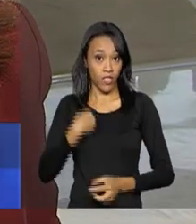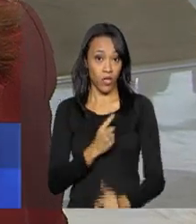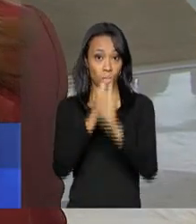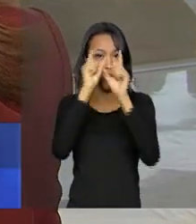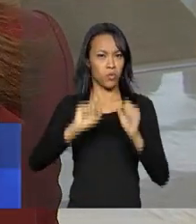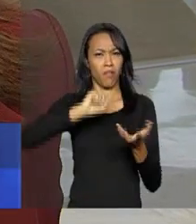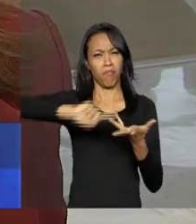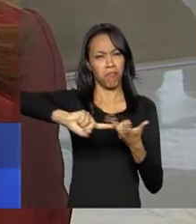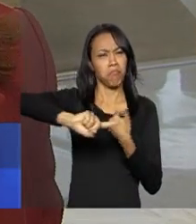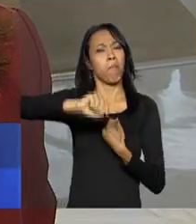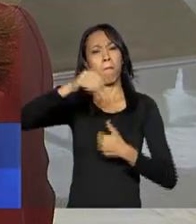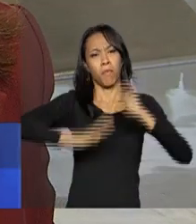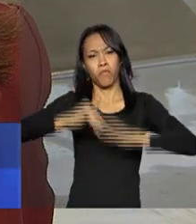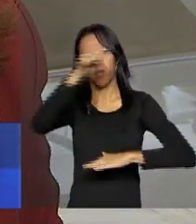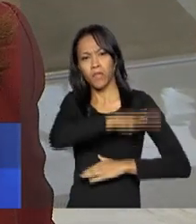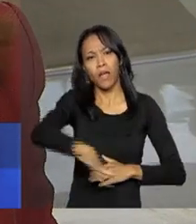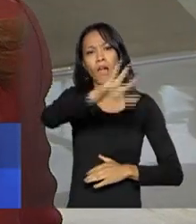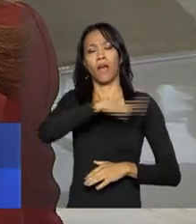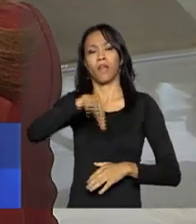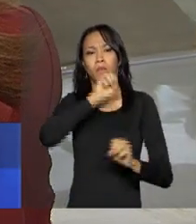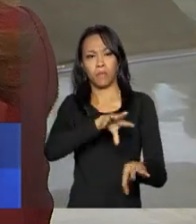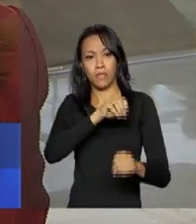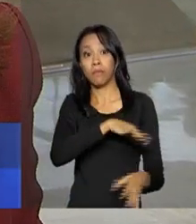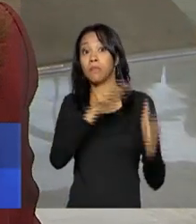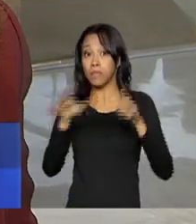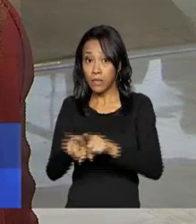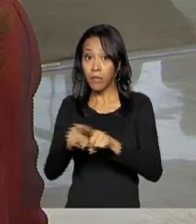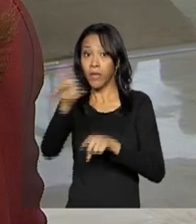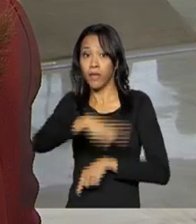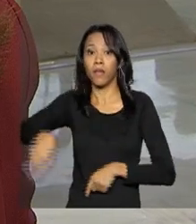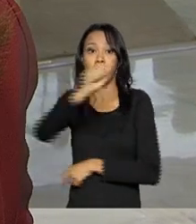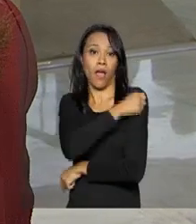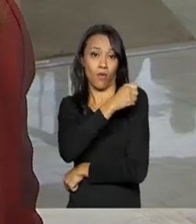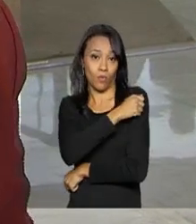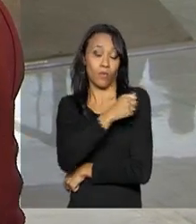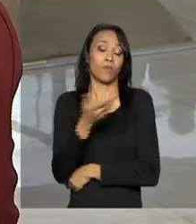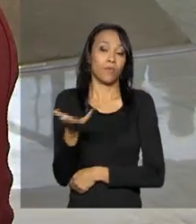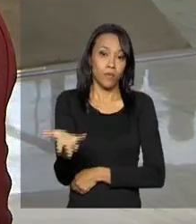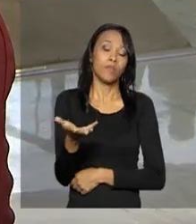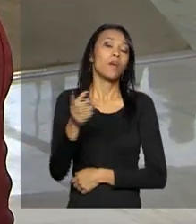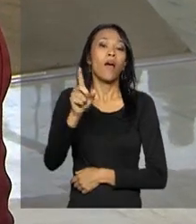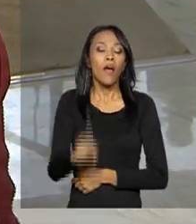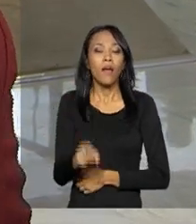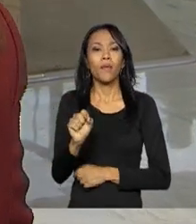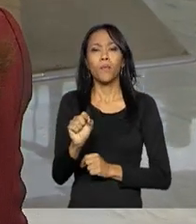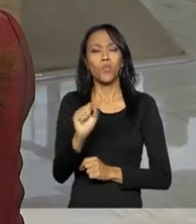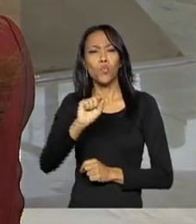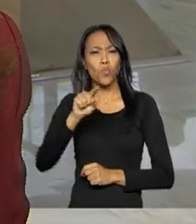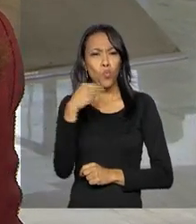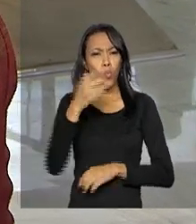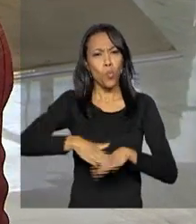envolve profissionais da educação estudantes também comemora o aumento da escolaridade dos Estudantes brasileiros e um